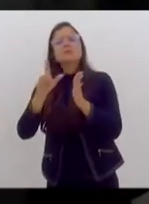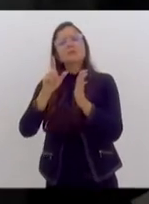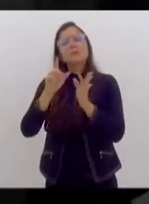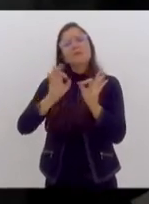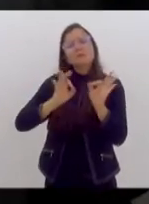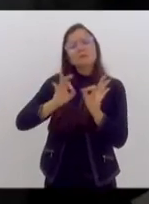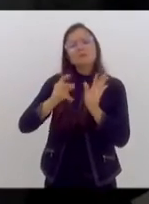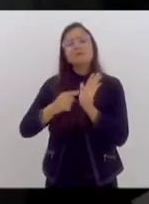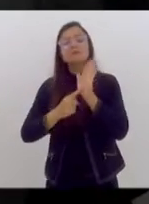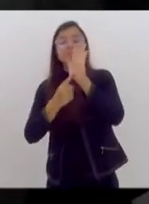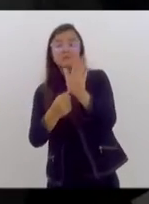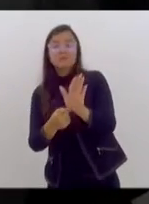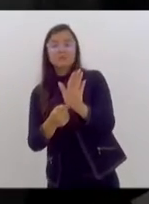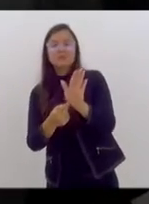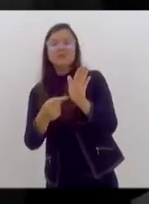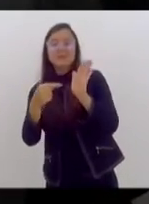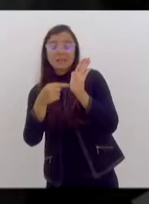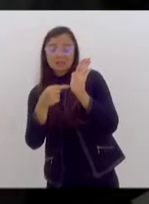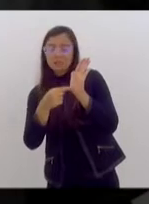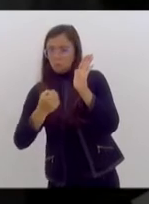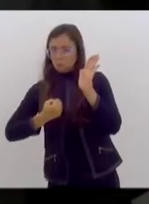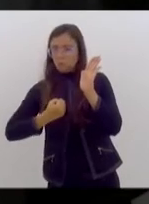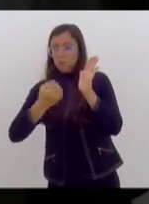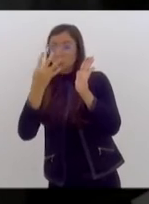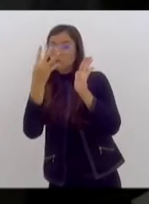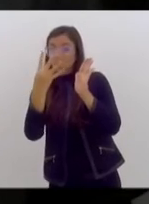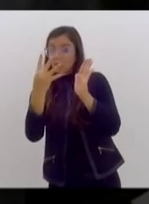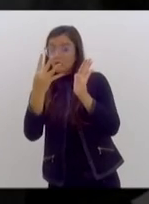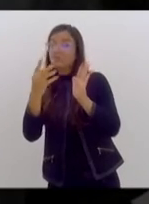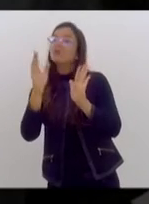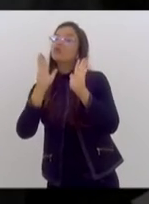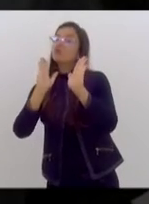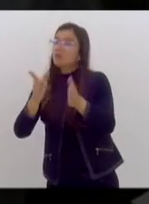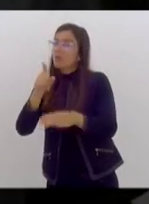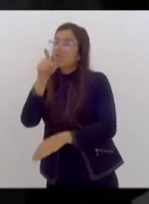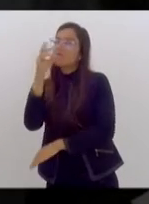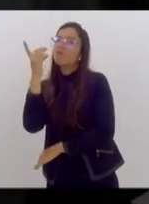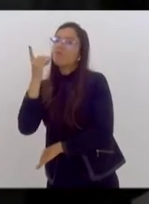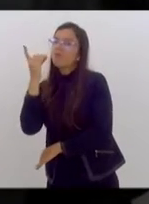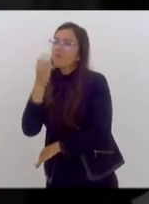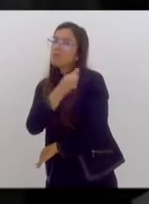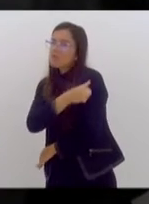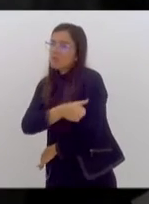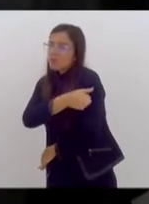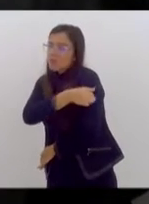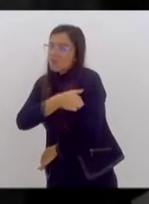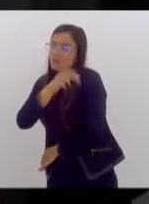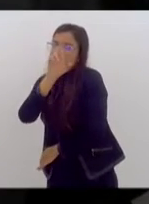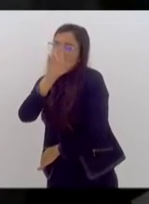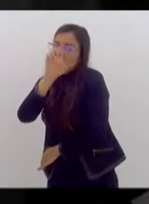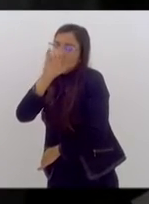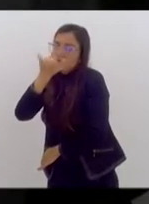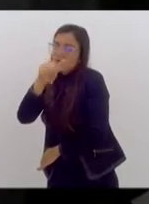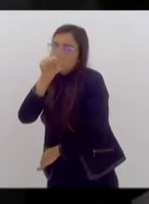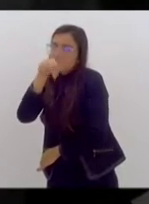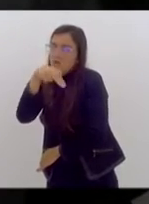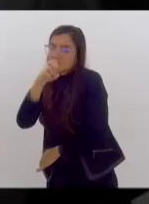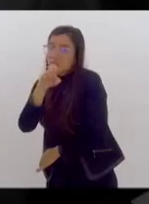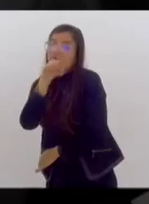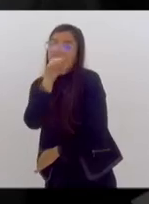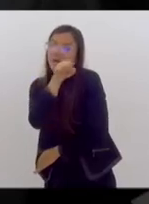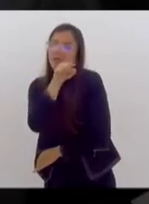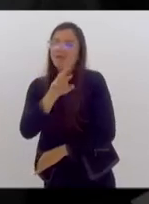tal item 4 esse tema foi muito discutido aqui pela Deputado enfermeira Rejane que é presídio a comissão de direitos da mulher